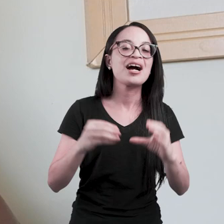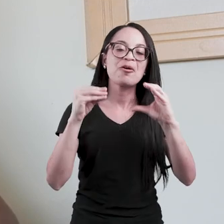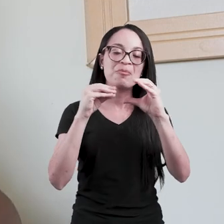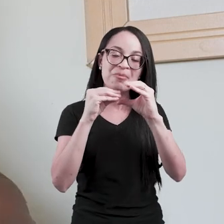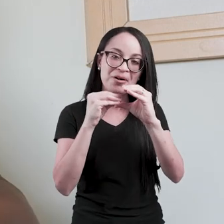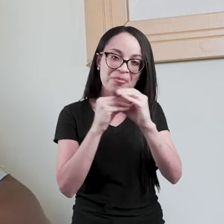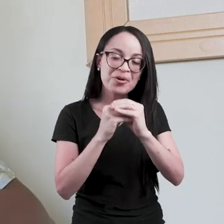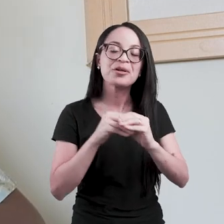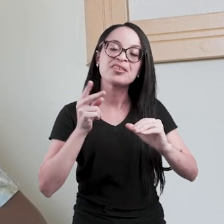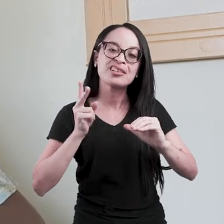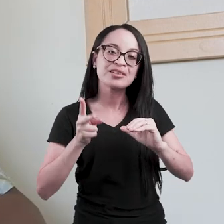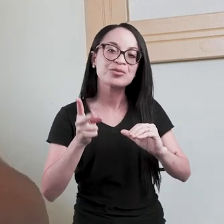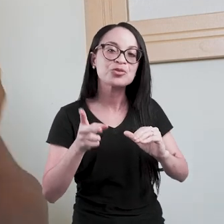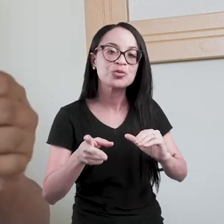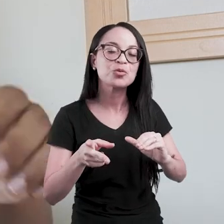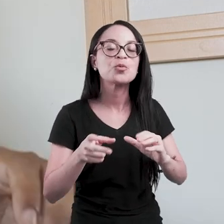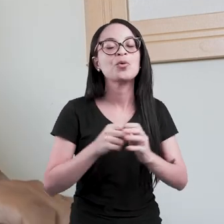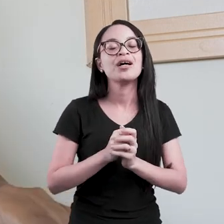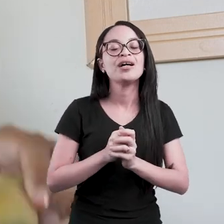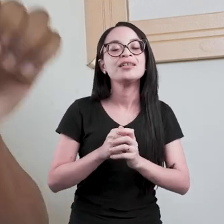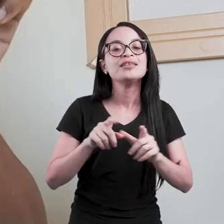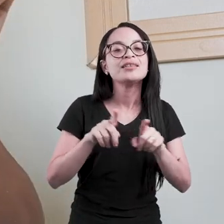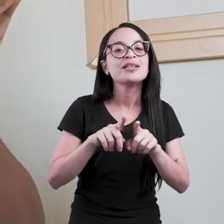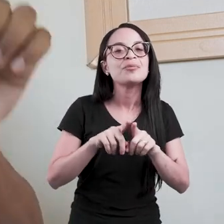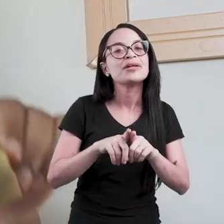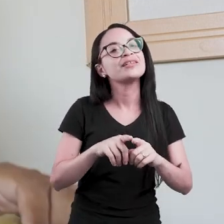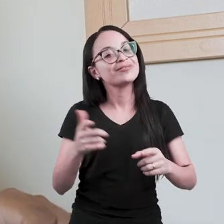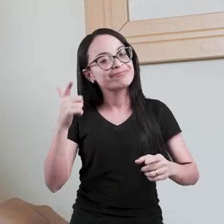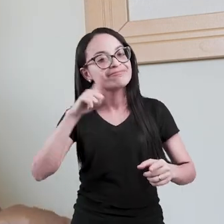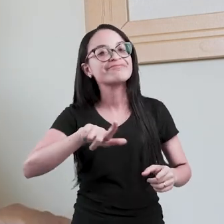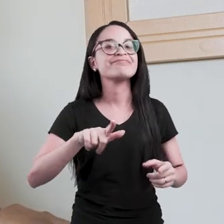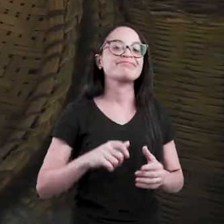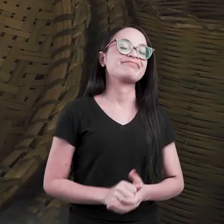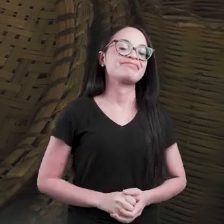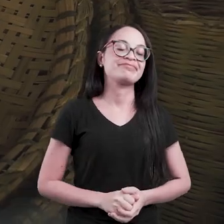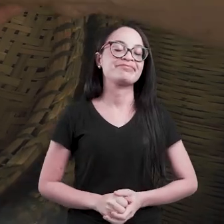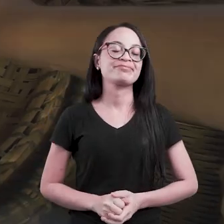exemplos mais fundamentais para reorganizar o resgate da nossa gastronomia.